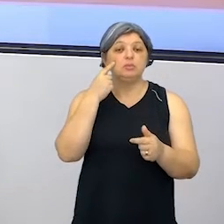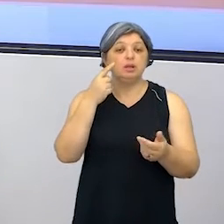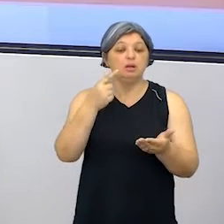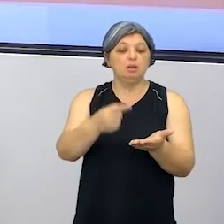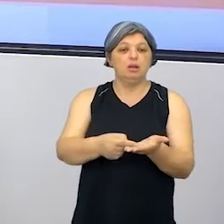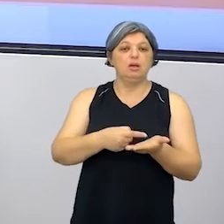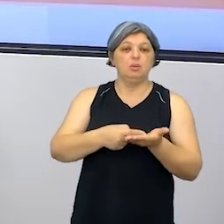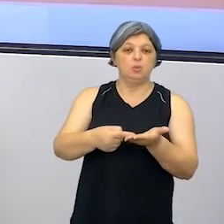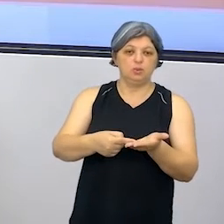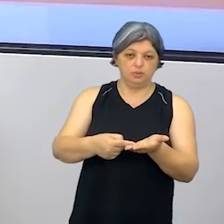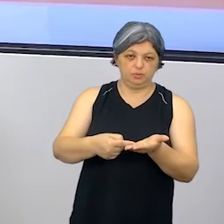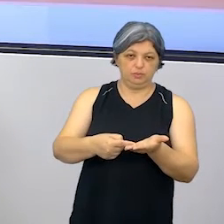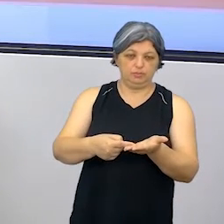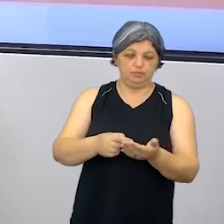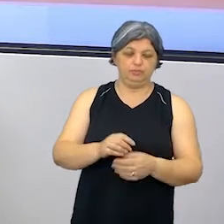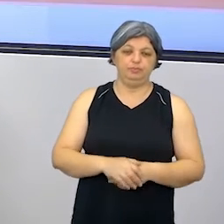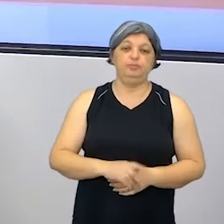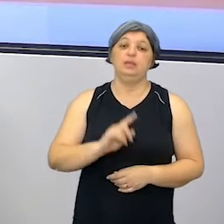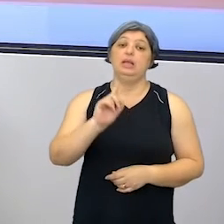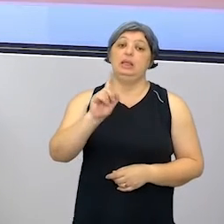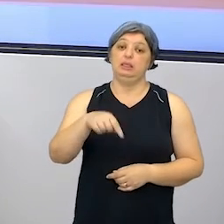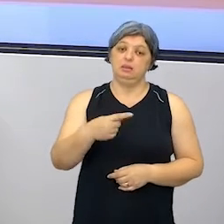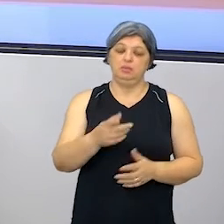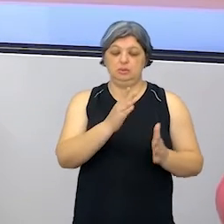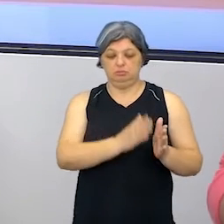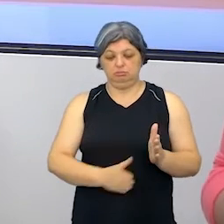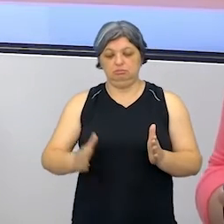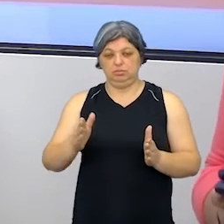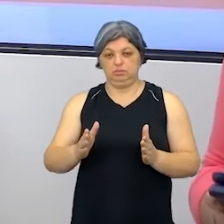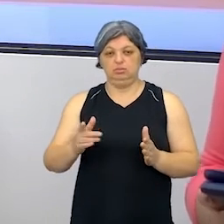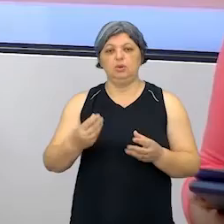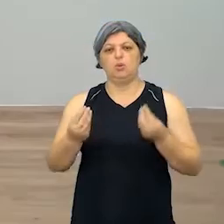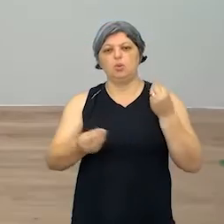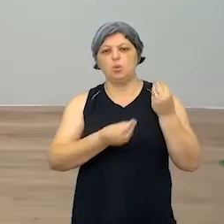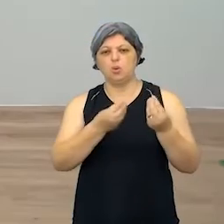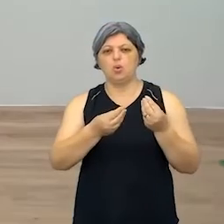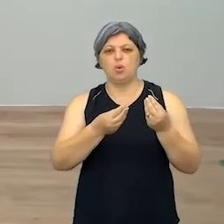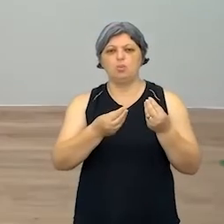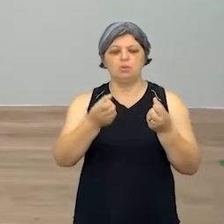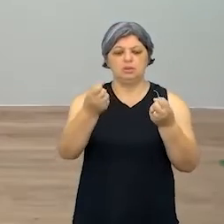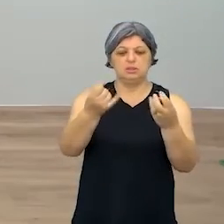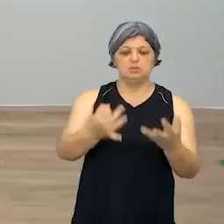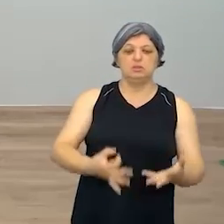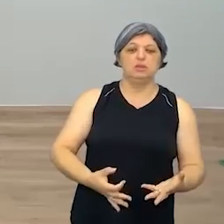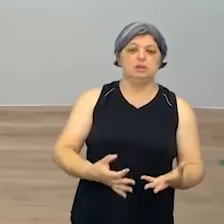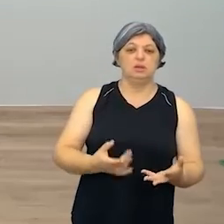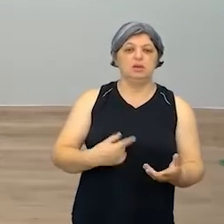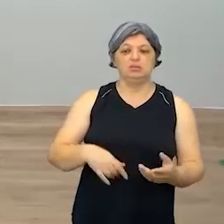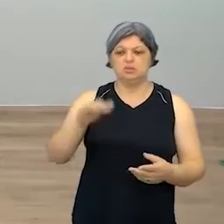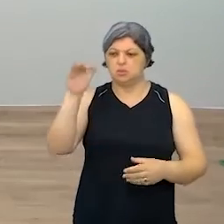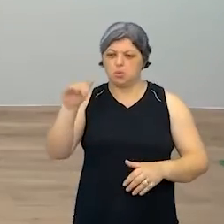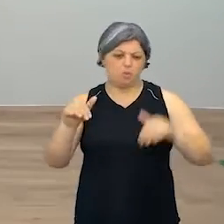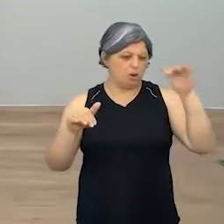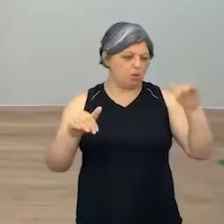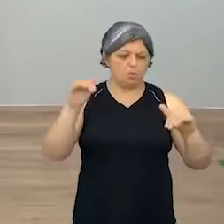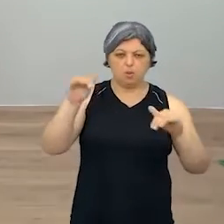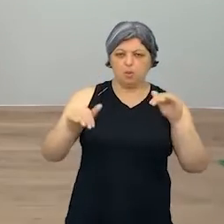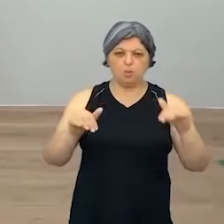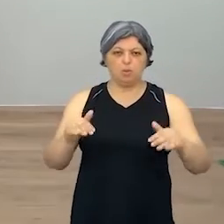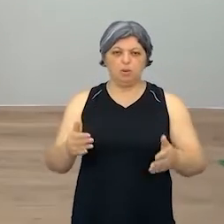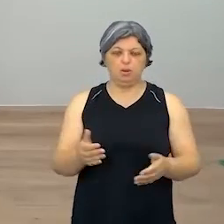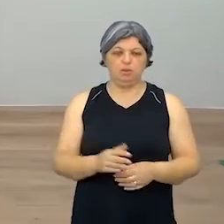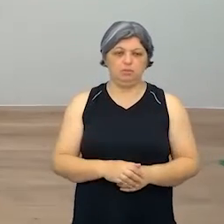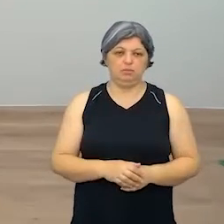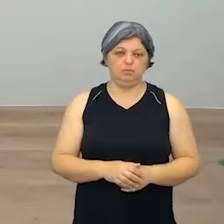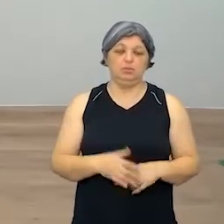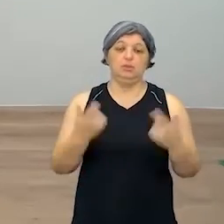aí, nessa outra fase, pensar em como comunicar o problema. Então, eles estão se culpando. Nesse momento, nós